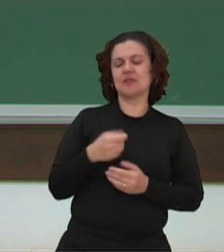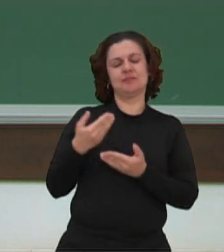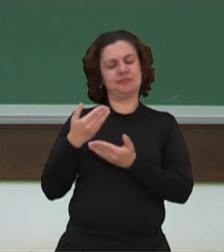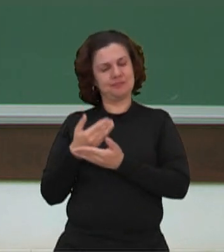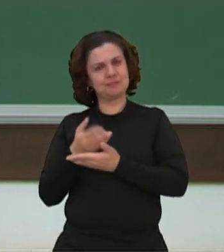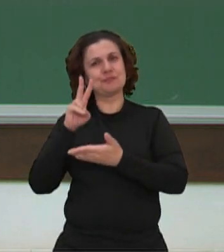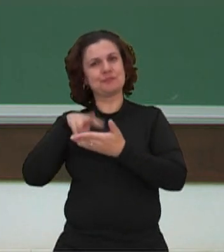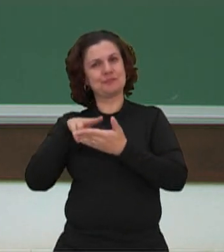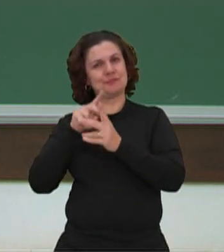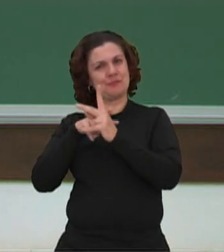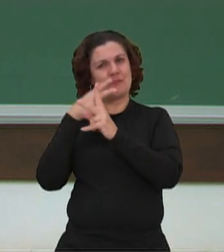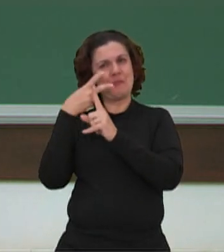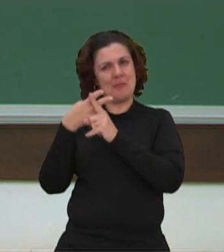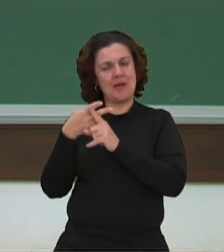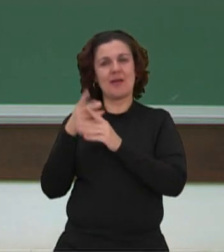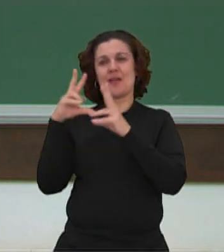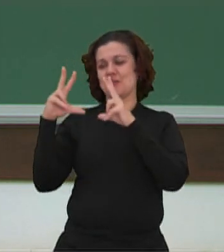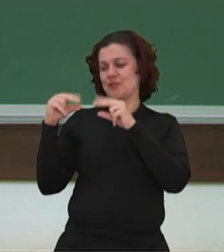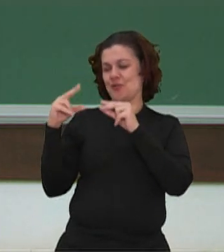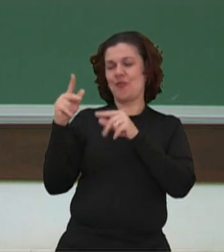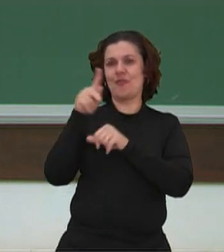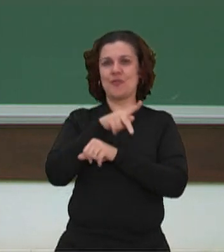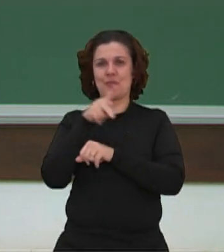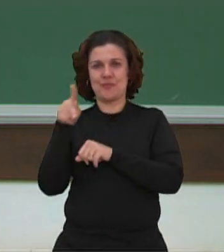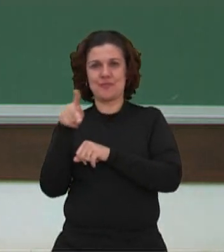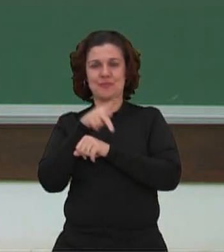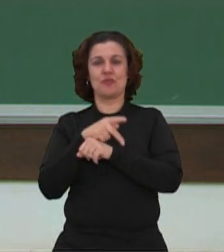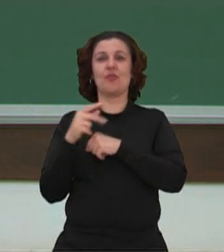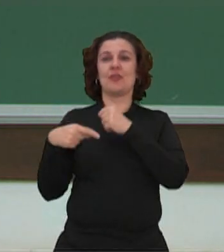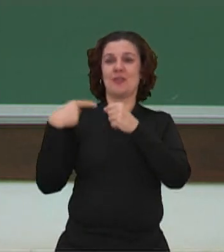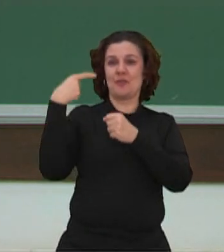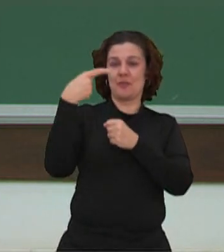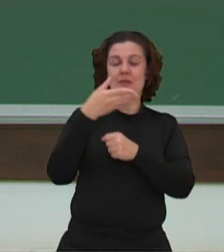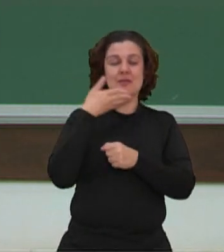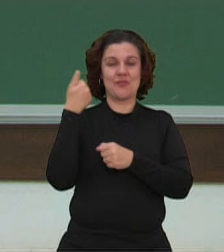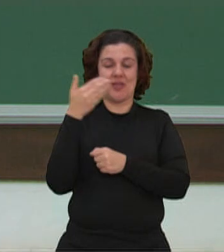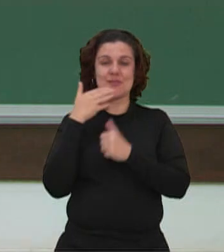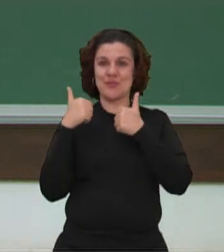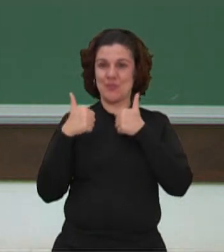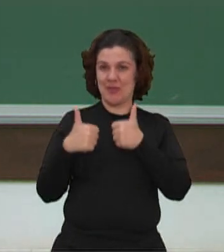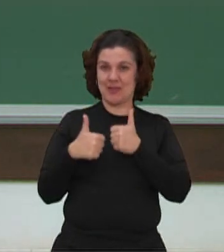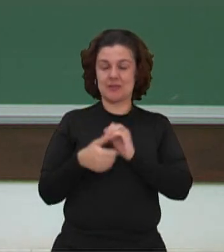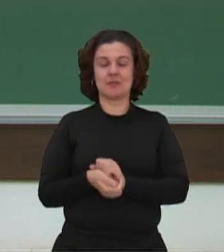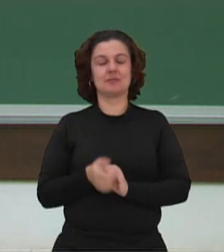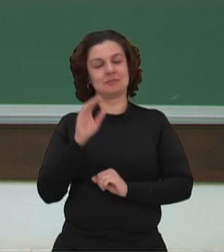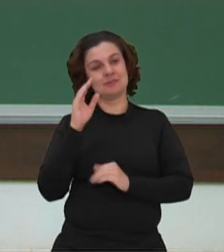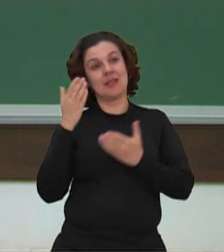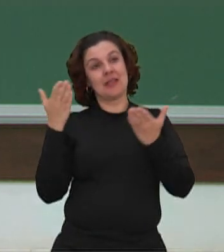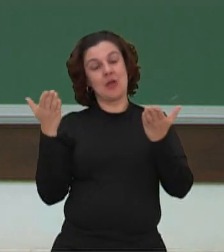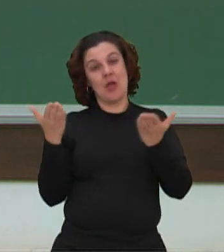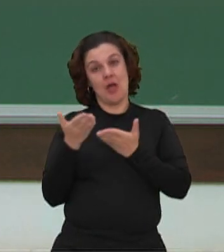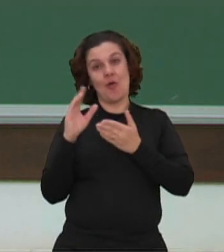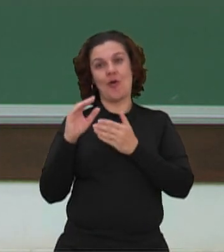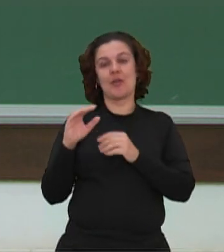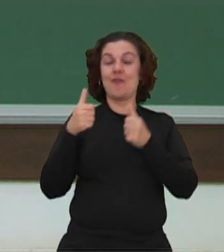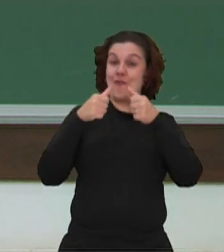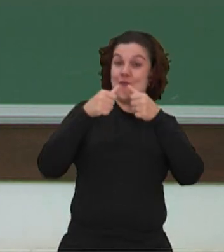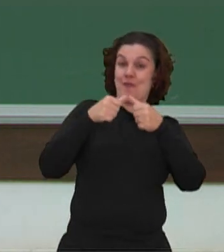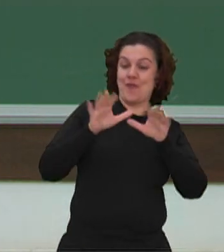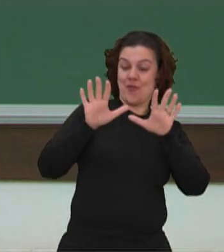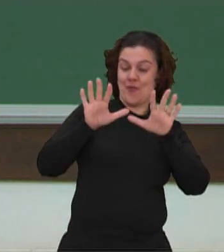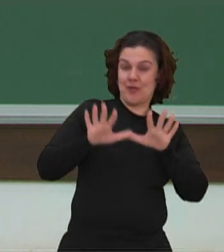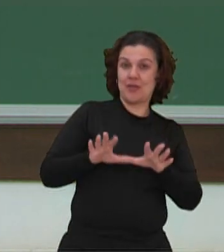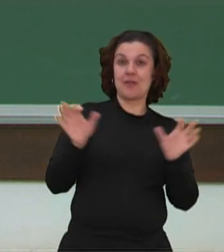uma estudadinha nesses assuntos, converse com seu professor, vai ficar muito mais fácil. Galera, a gente vai ficando por aqui, a